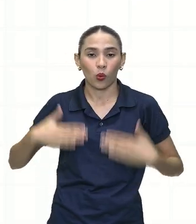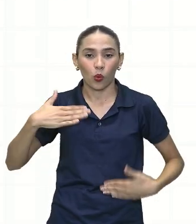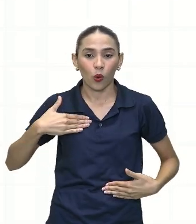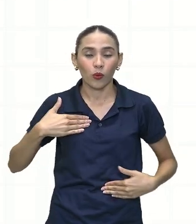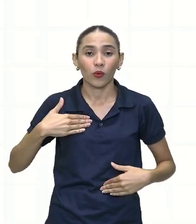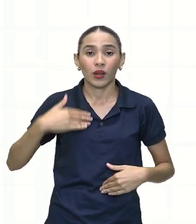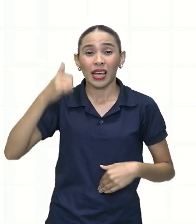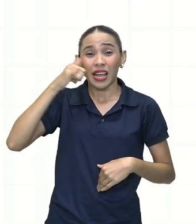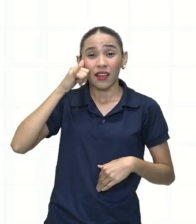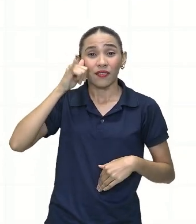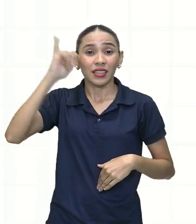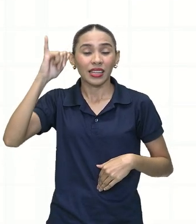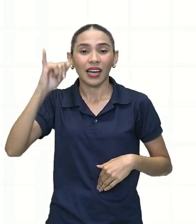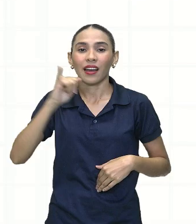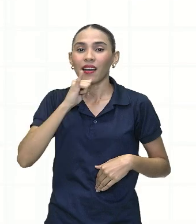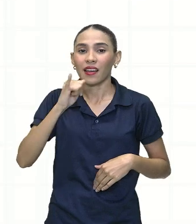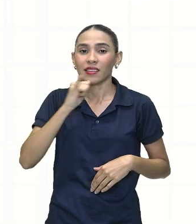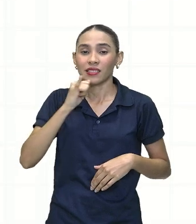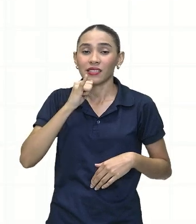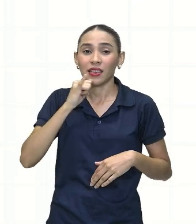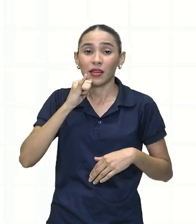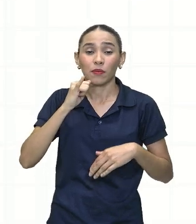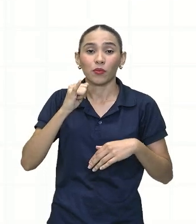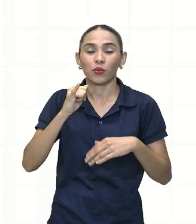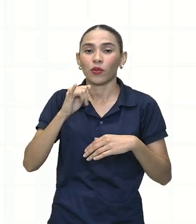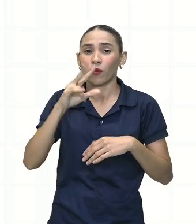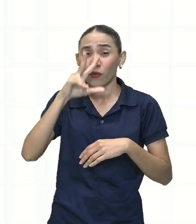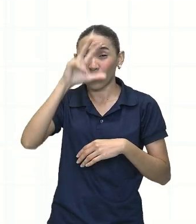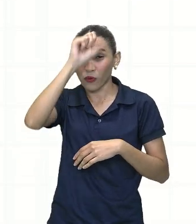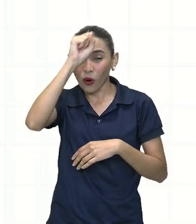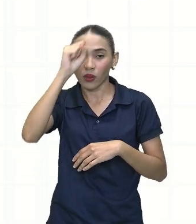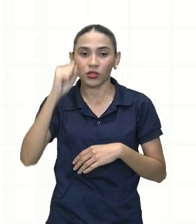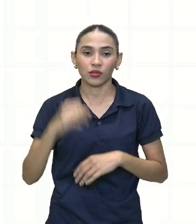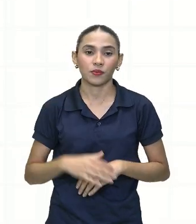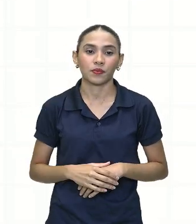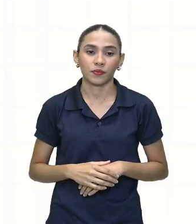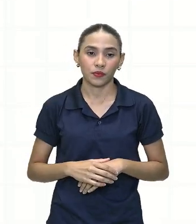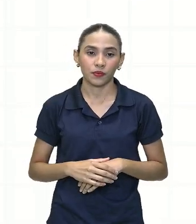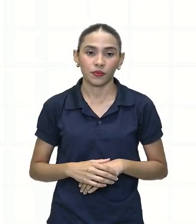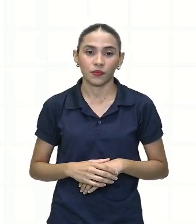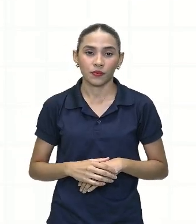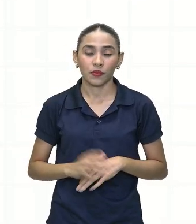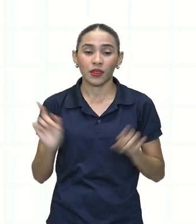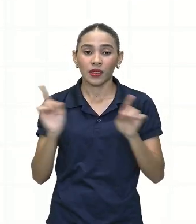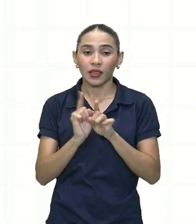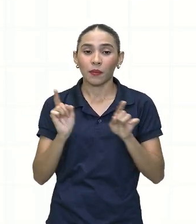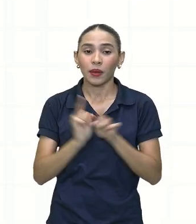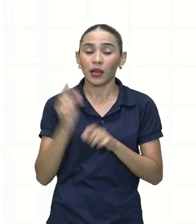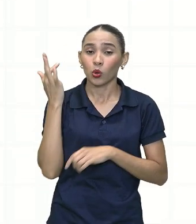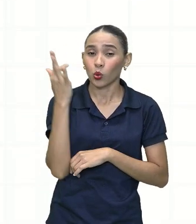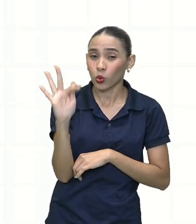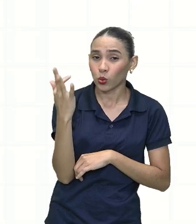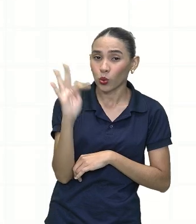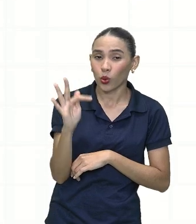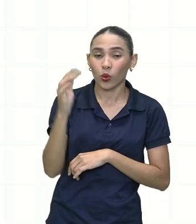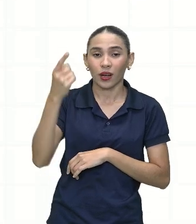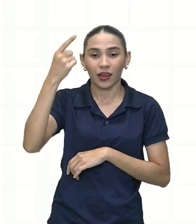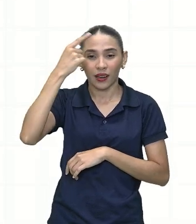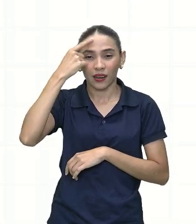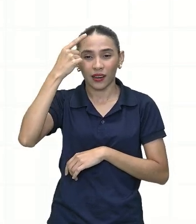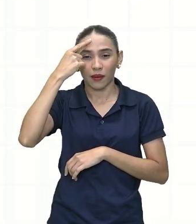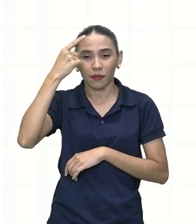não deixar com que essa febre fique muito alta, certo? Dores de cabeça